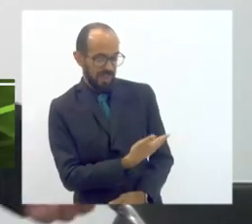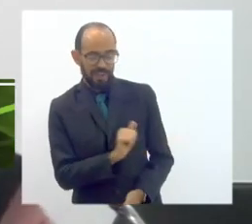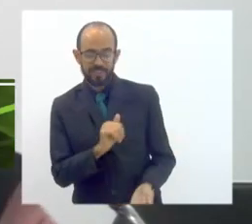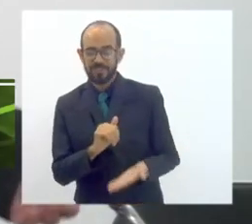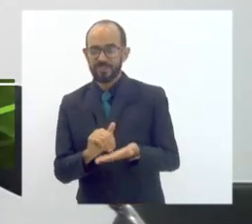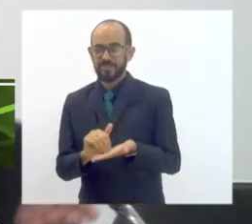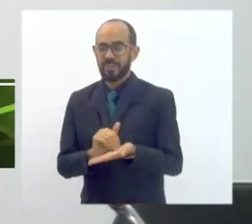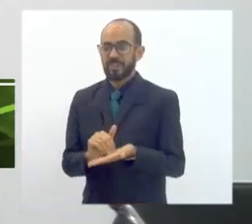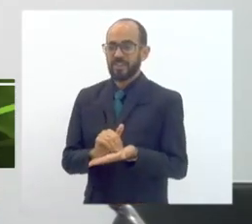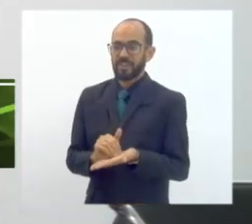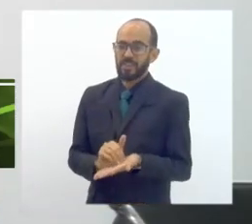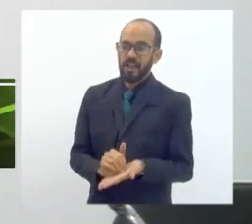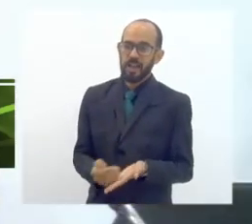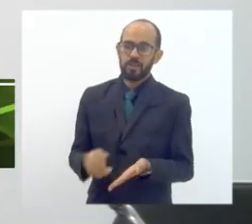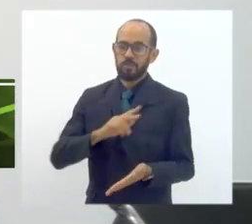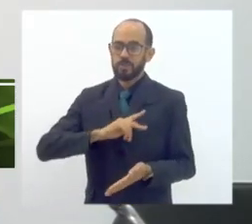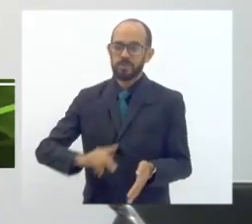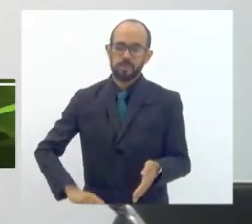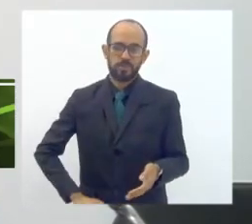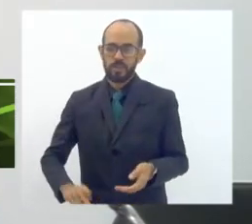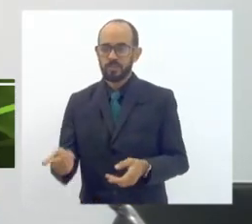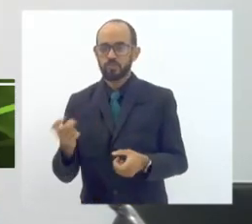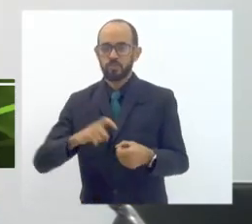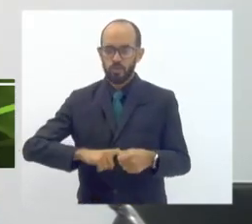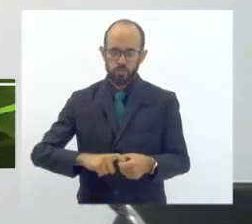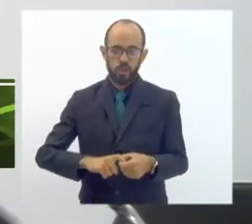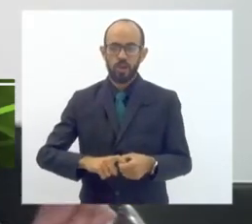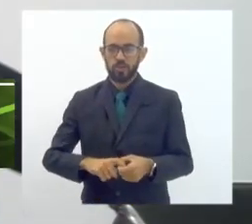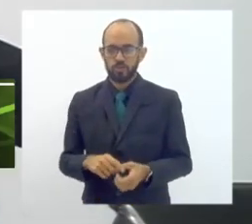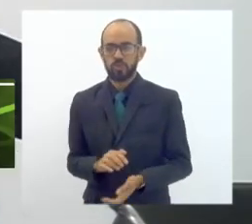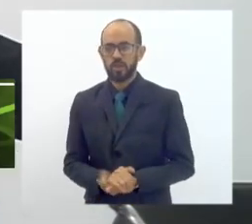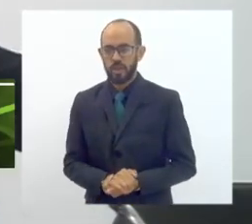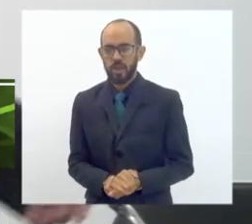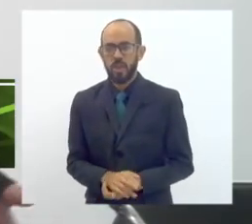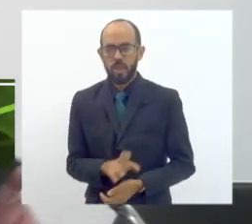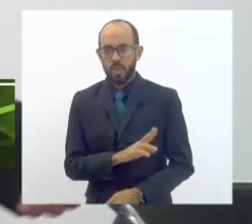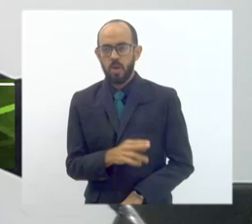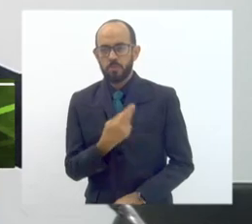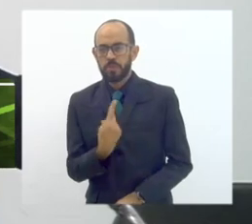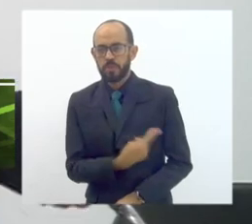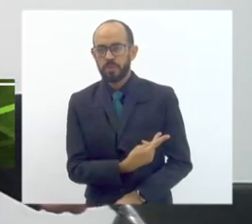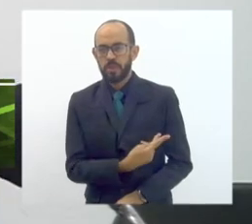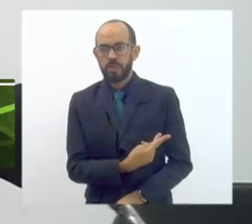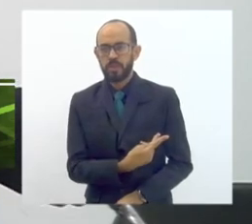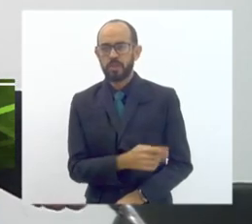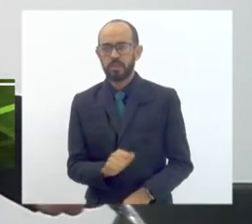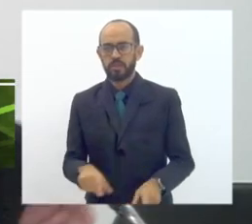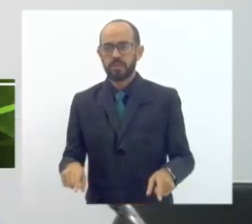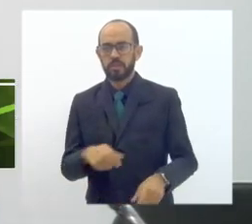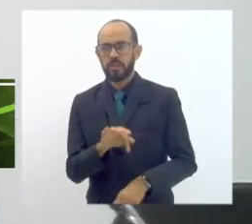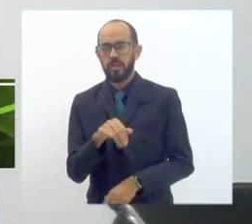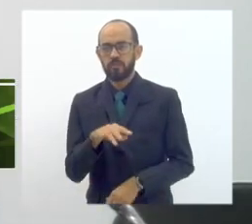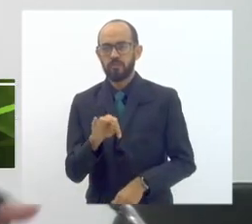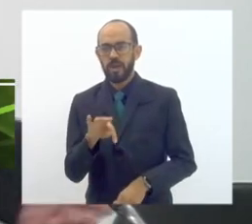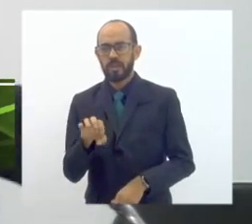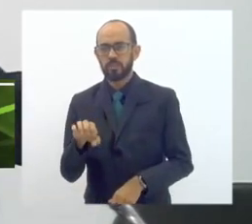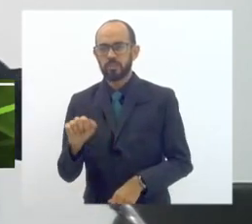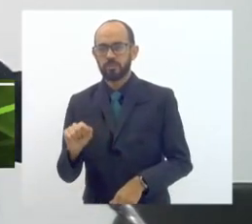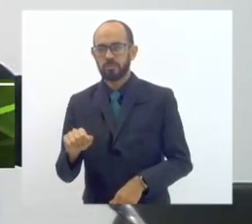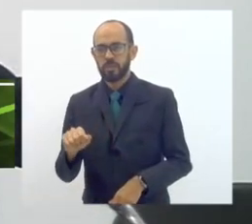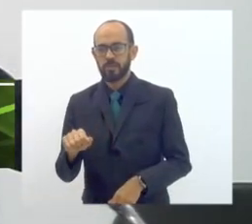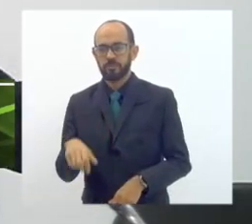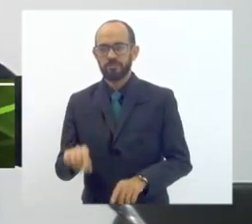de consórcio, presidente de consórcio, todo mundo do consórcio. Em nome da Fátima Pacheco, né, essa